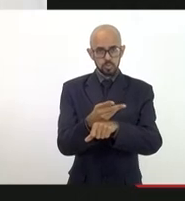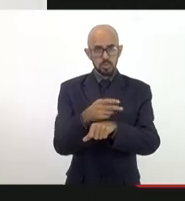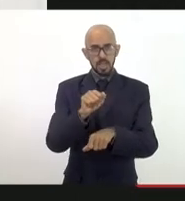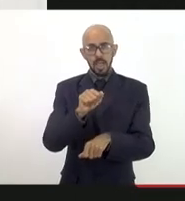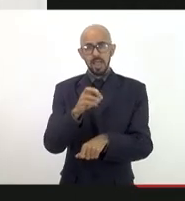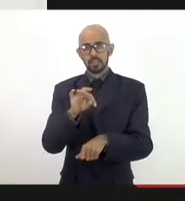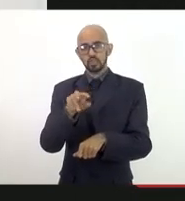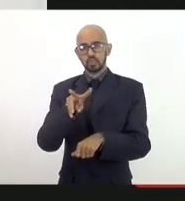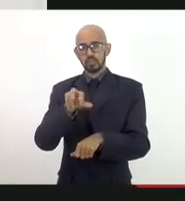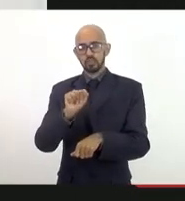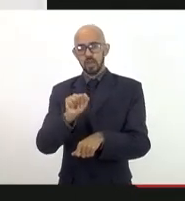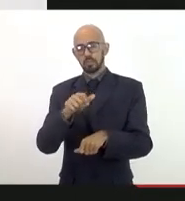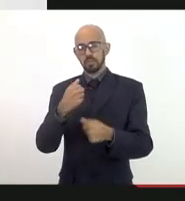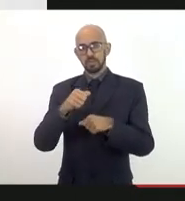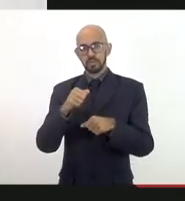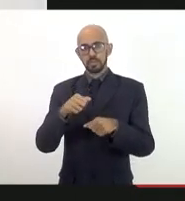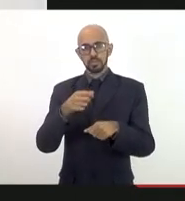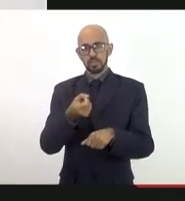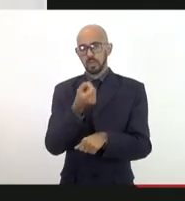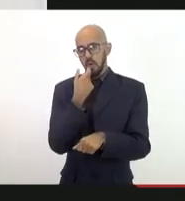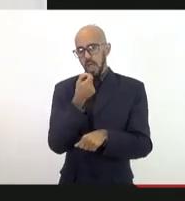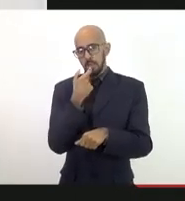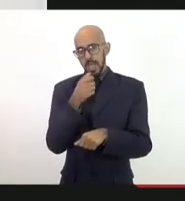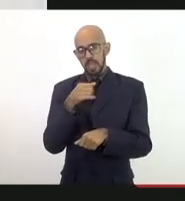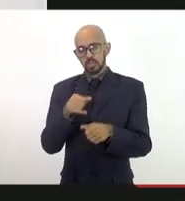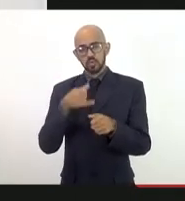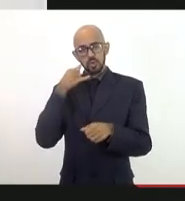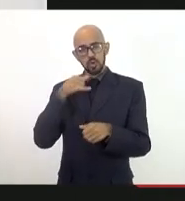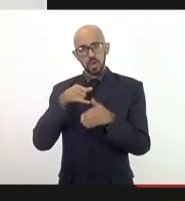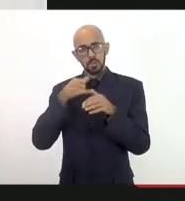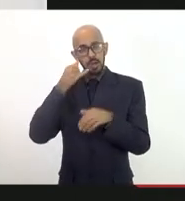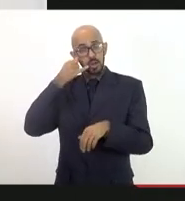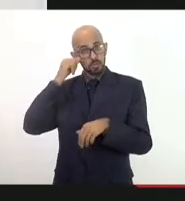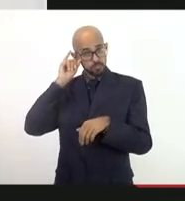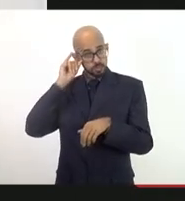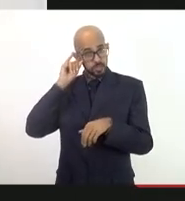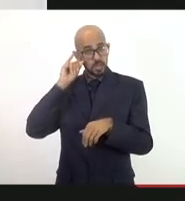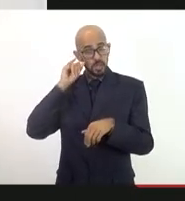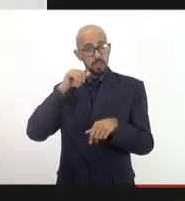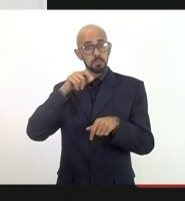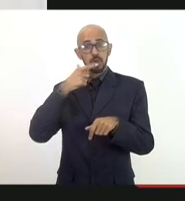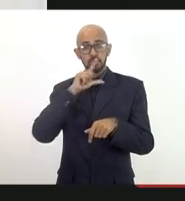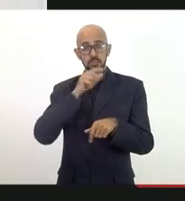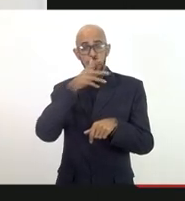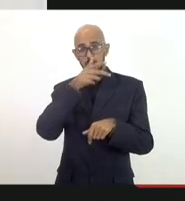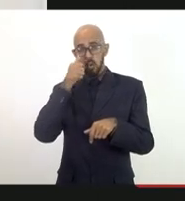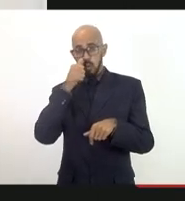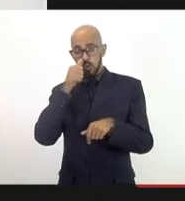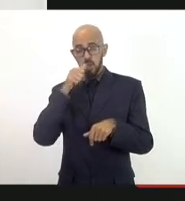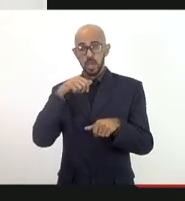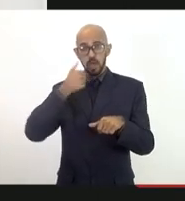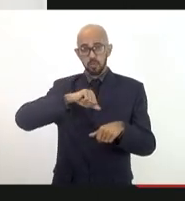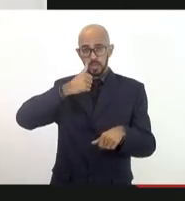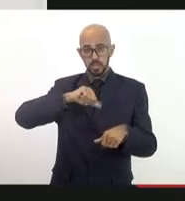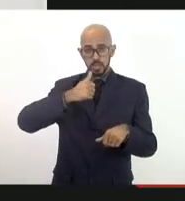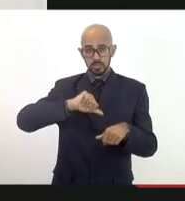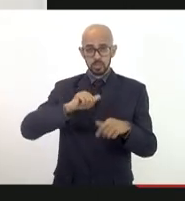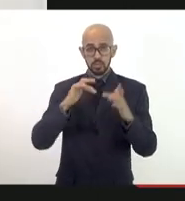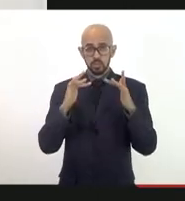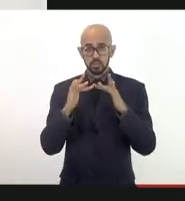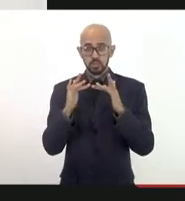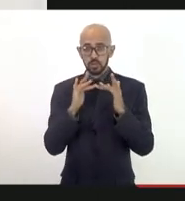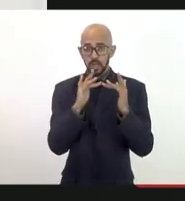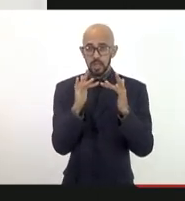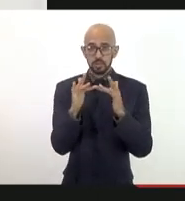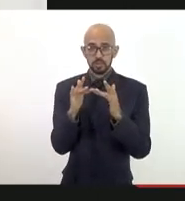ter diagnóstico precoce e adequado, tratamento supervisionado até a cura desse paciente, avaliação dos contatos, o tratamento